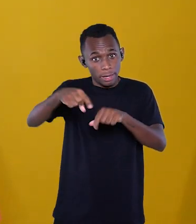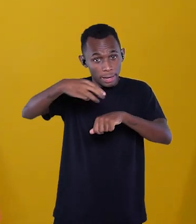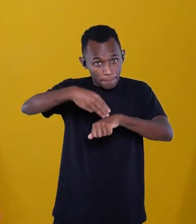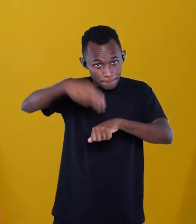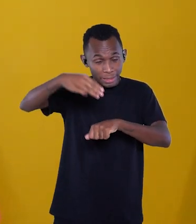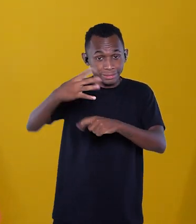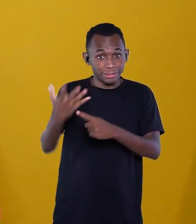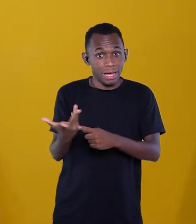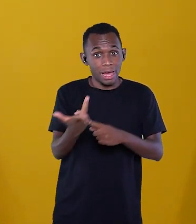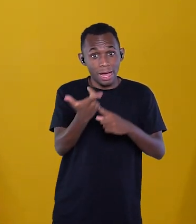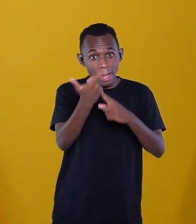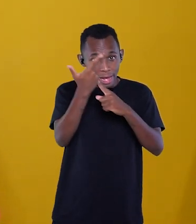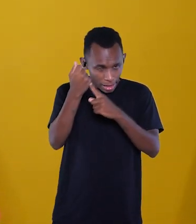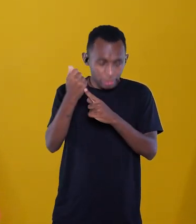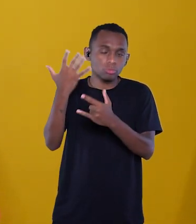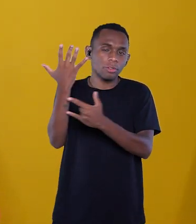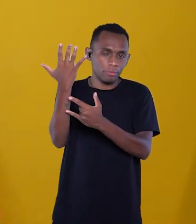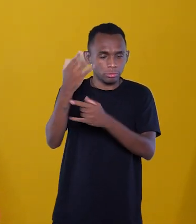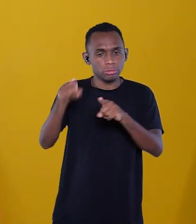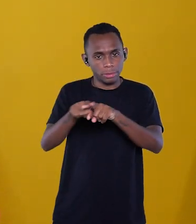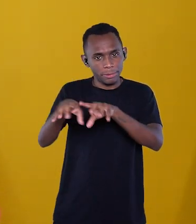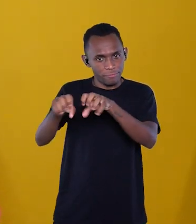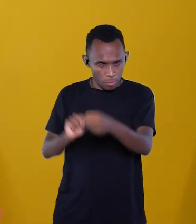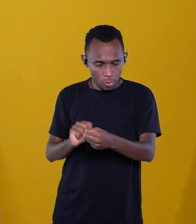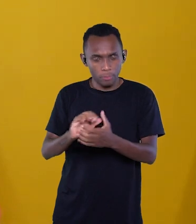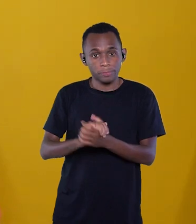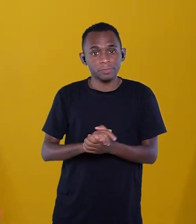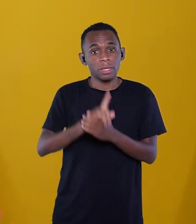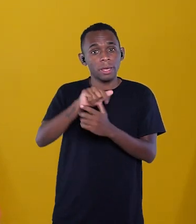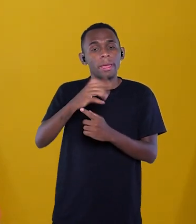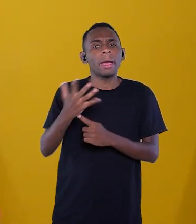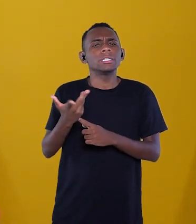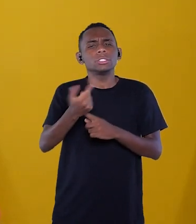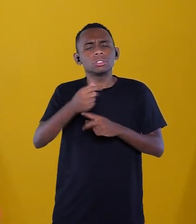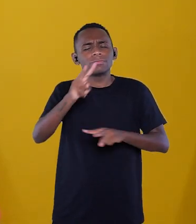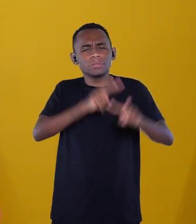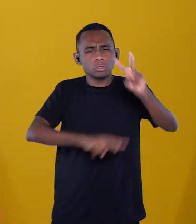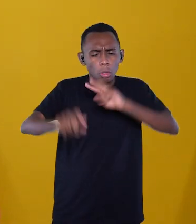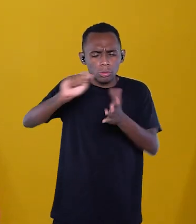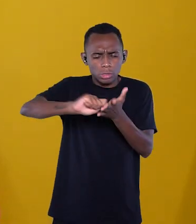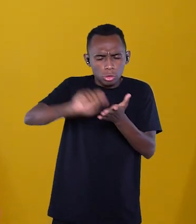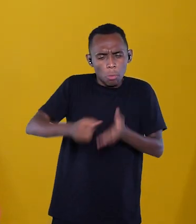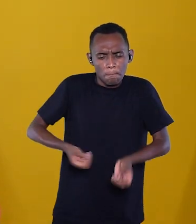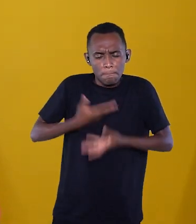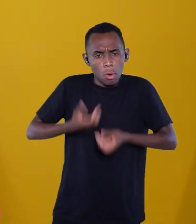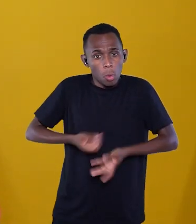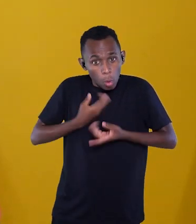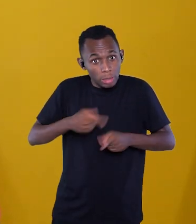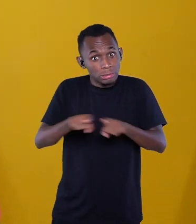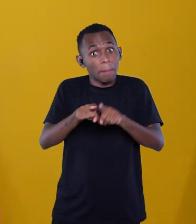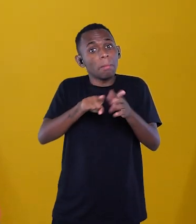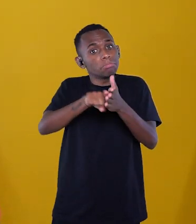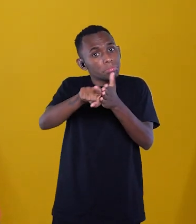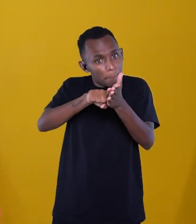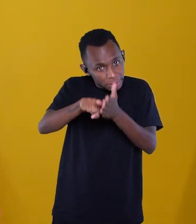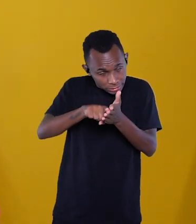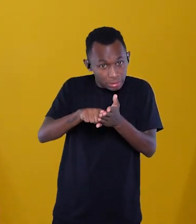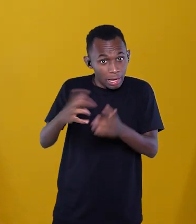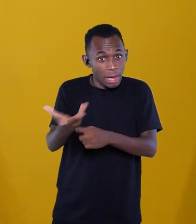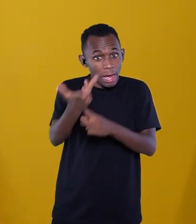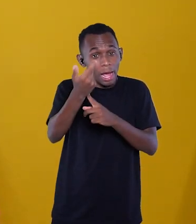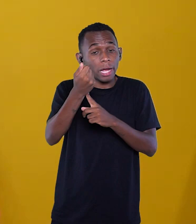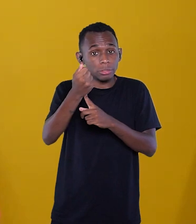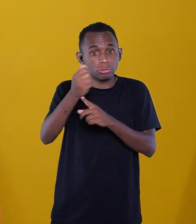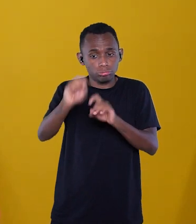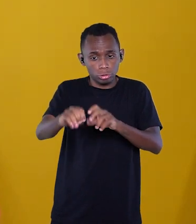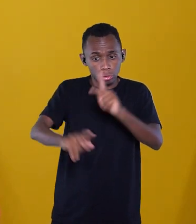em artes pela mesma instituição, pela UFMG. É artista visual, escritora, poeta, pesquisadora e arte